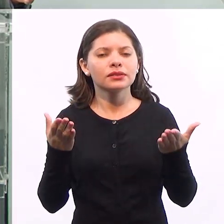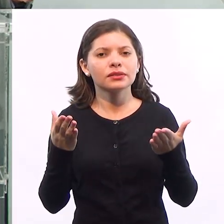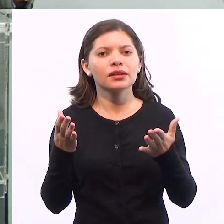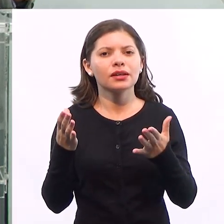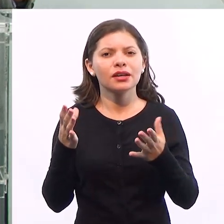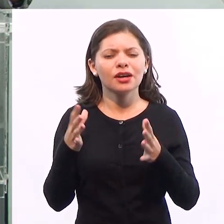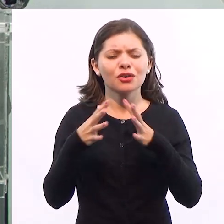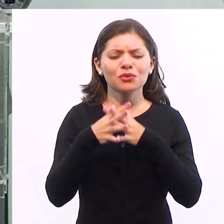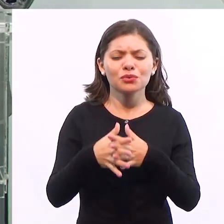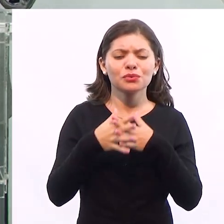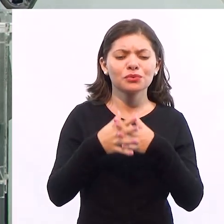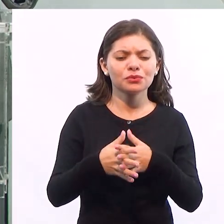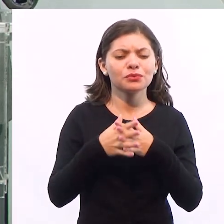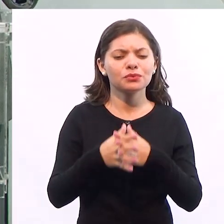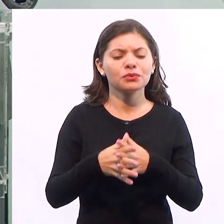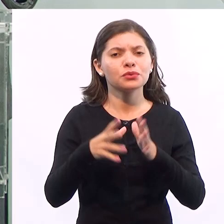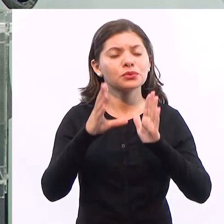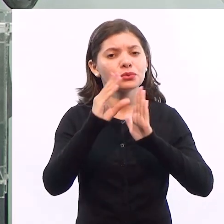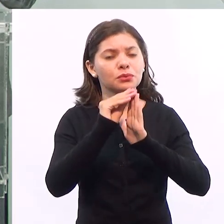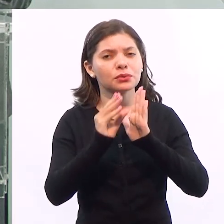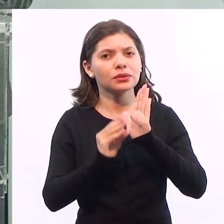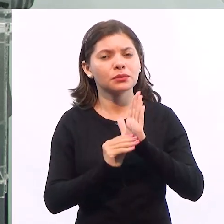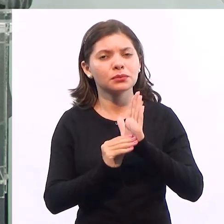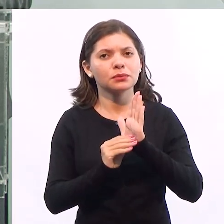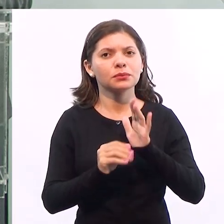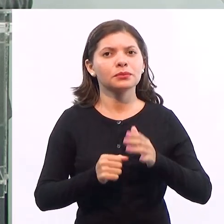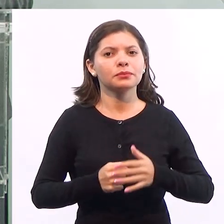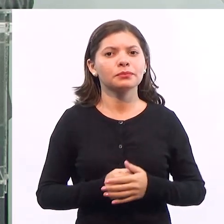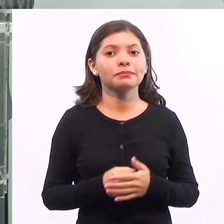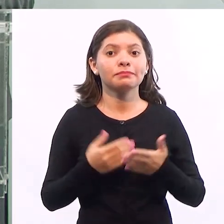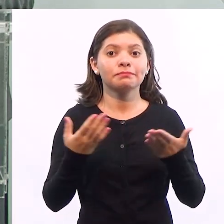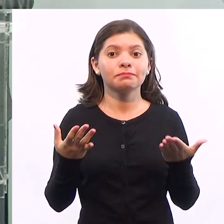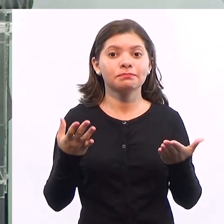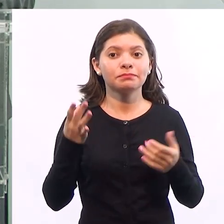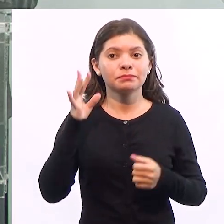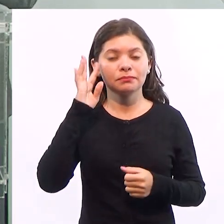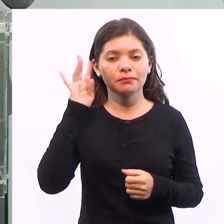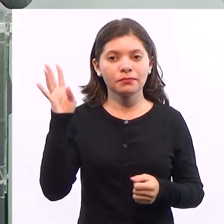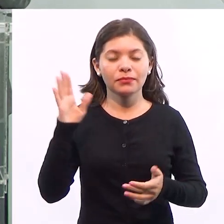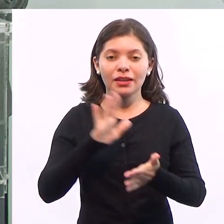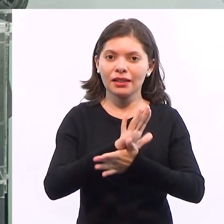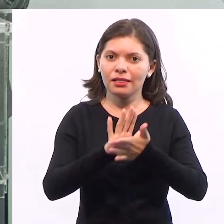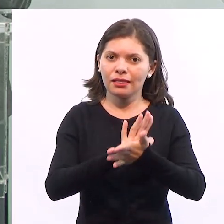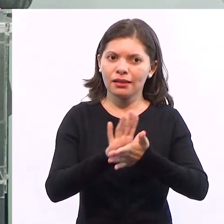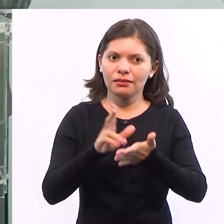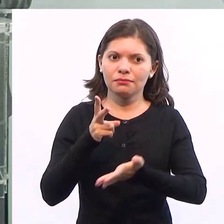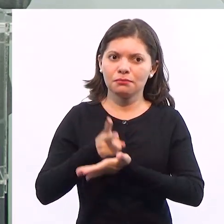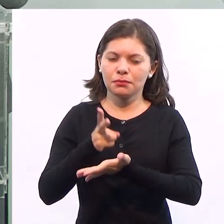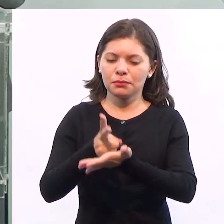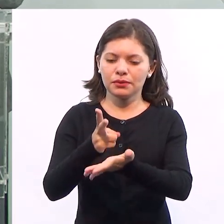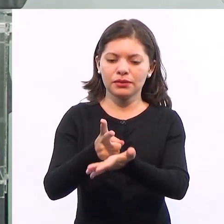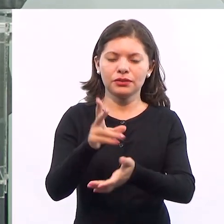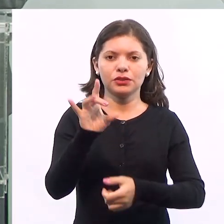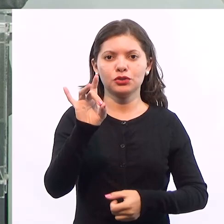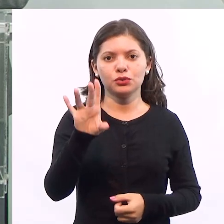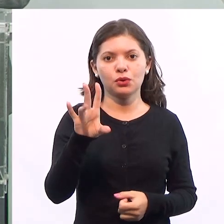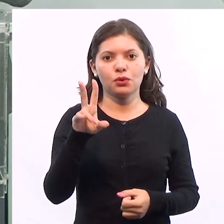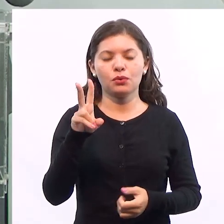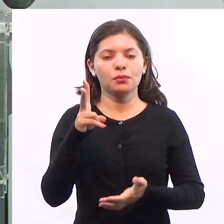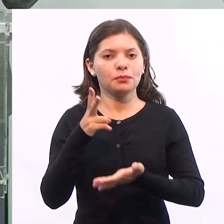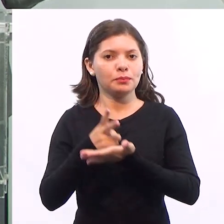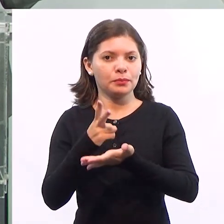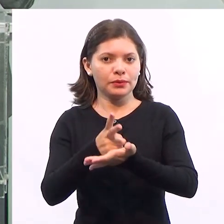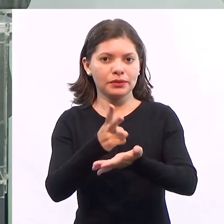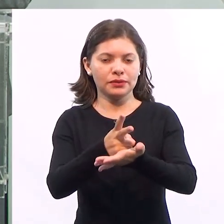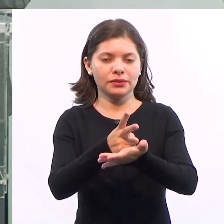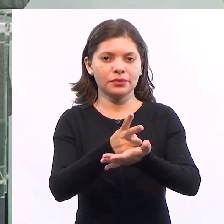conteúdo. Olha só, nada é permanente exceto a mudança. E isso acontece na nossa vida, assim